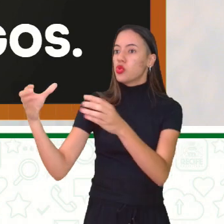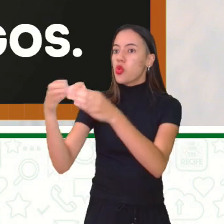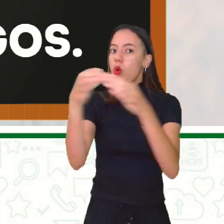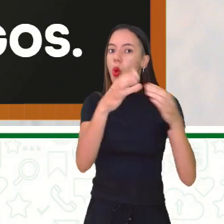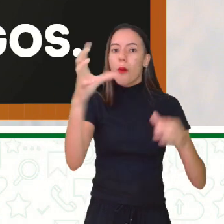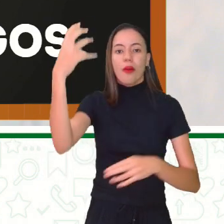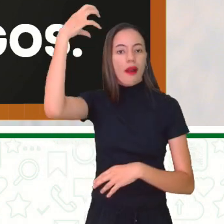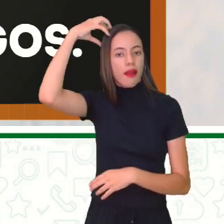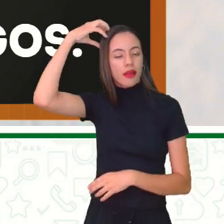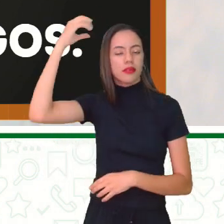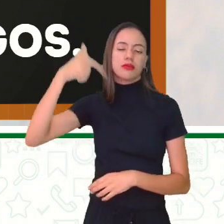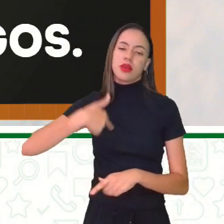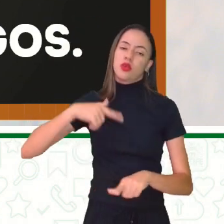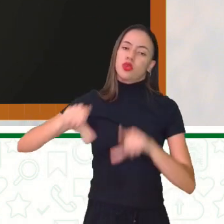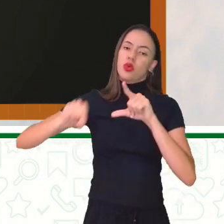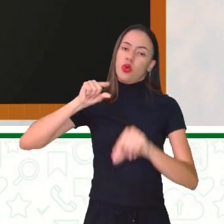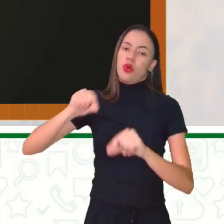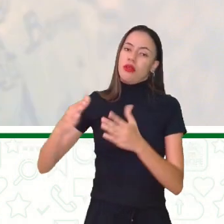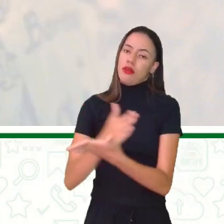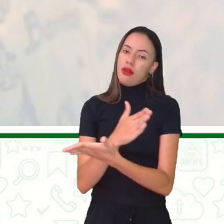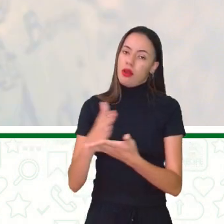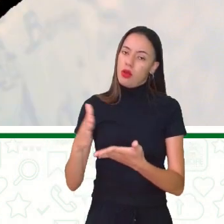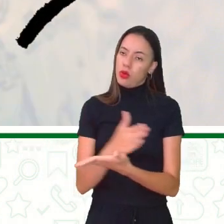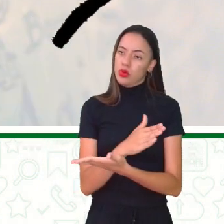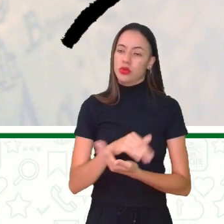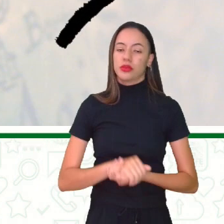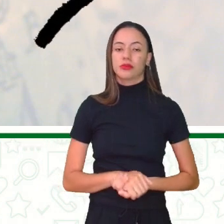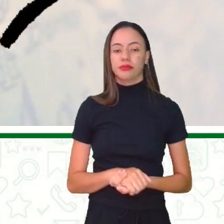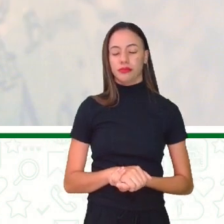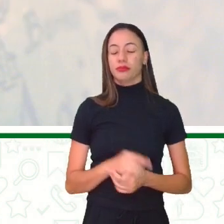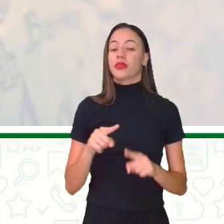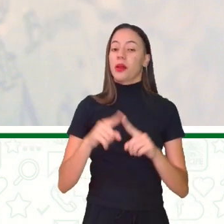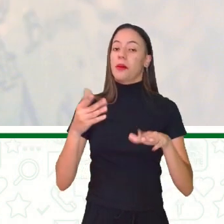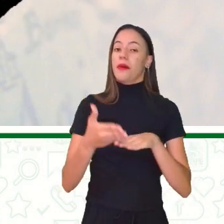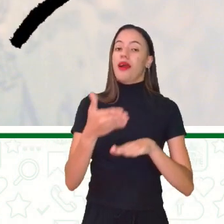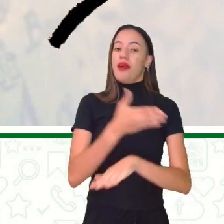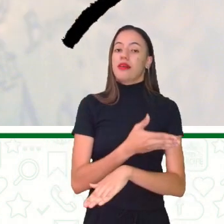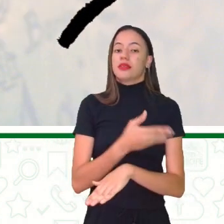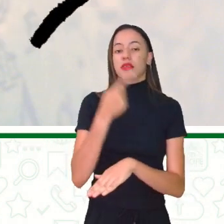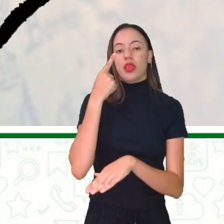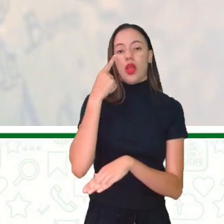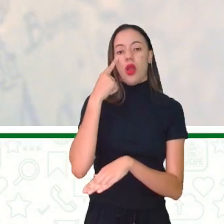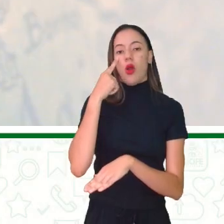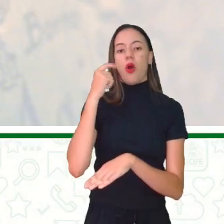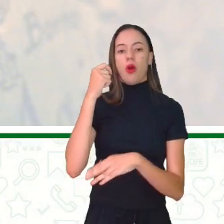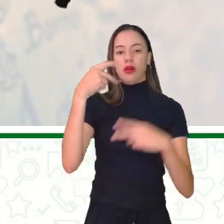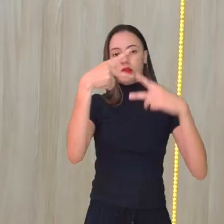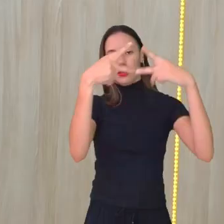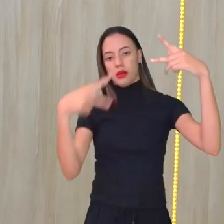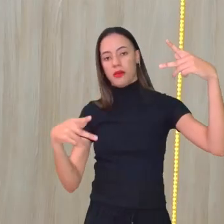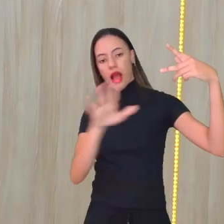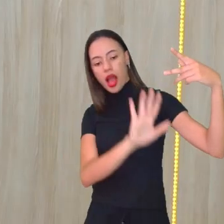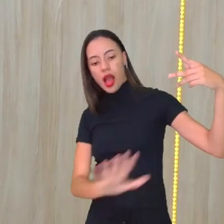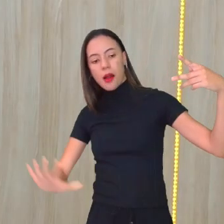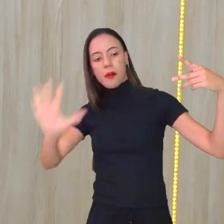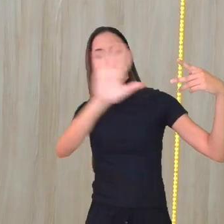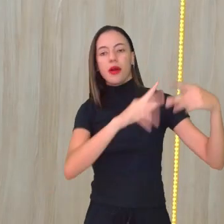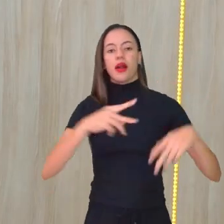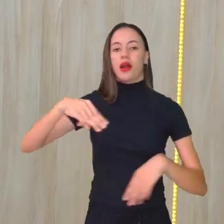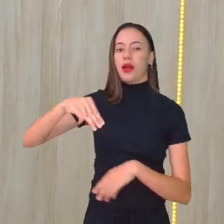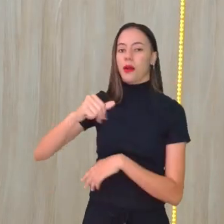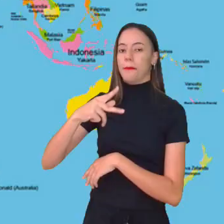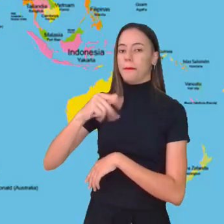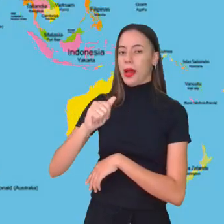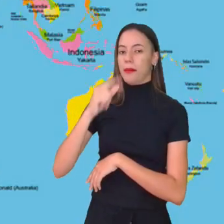eu escolhi alguns, mas antes disso, vamos começar aqui observando o mapa. Por quê? Porque aqui,